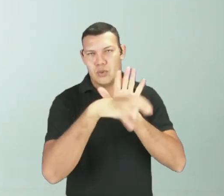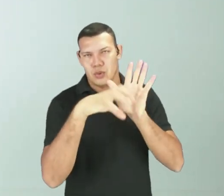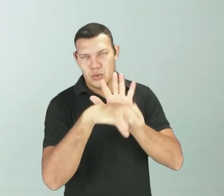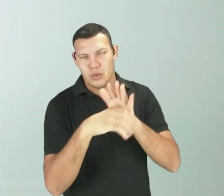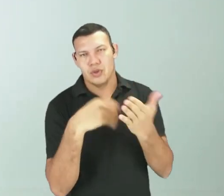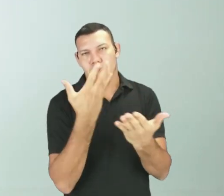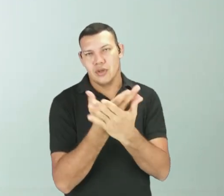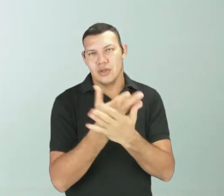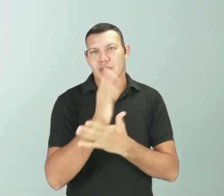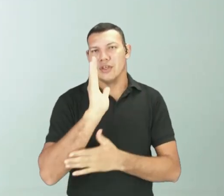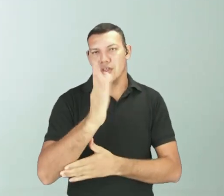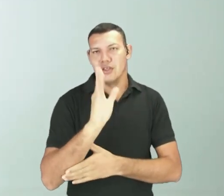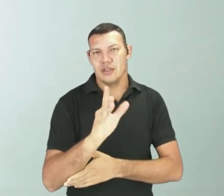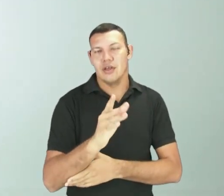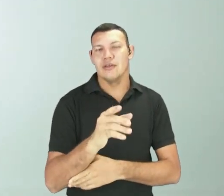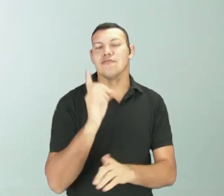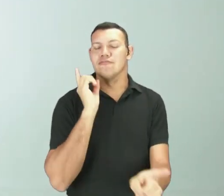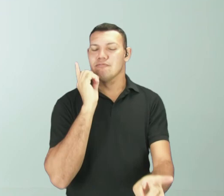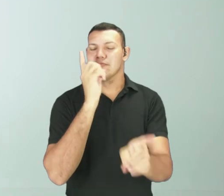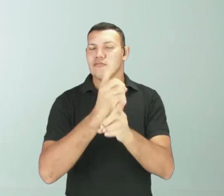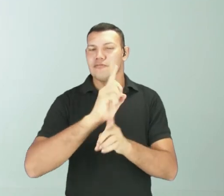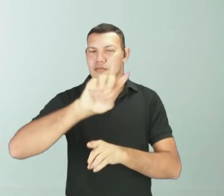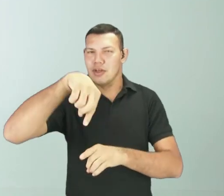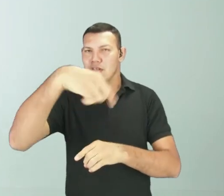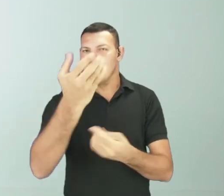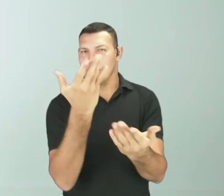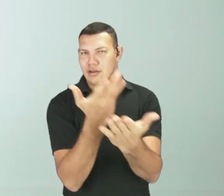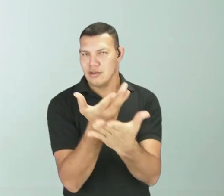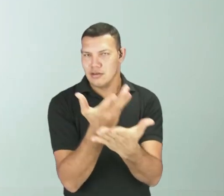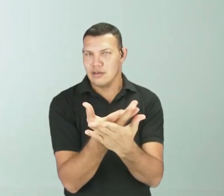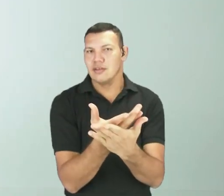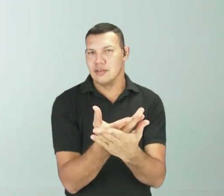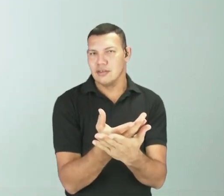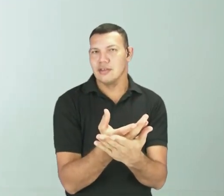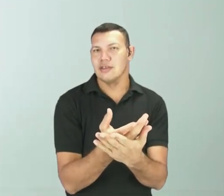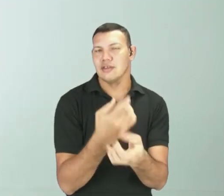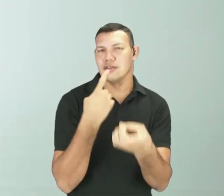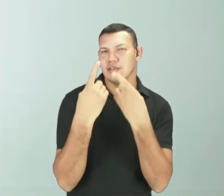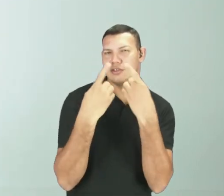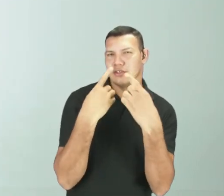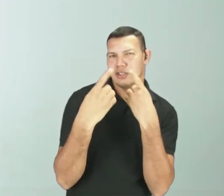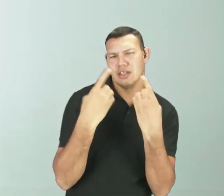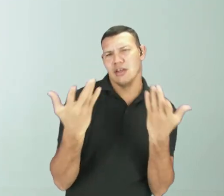Tá bom? A gente se encontra na próxima aula para dar sequência a essas discussões, o que é que vai acontecer com esses